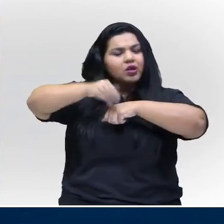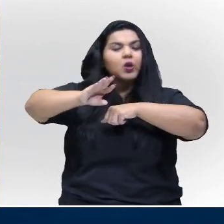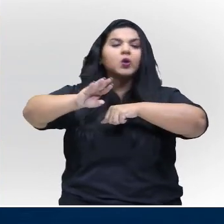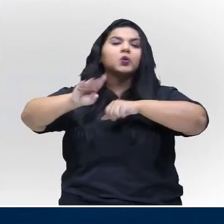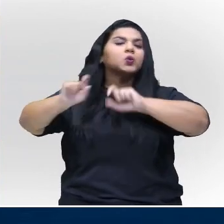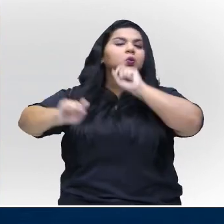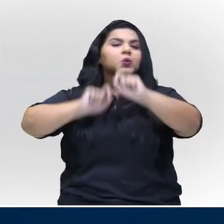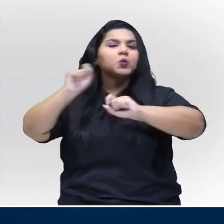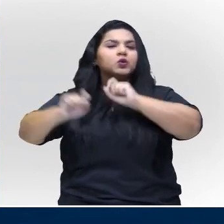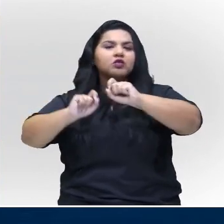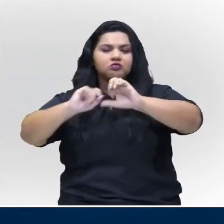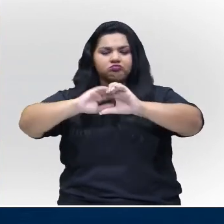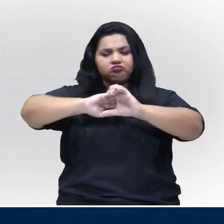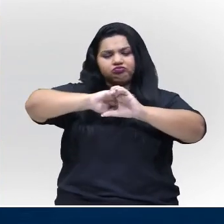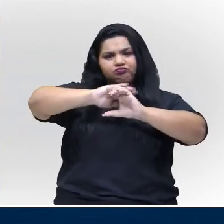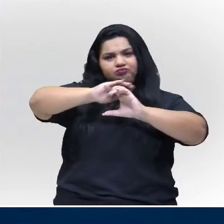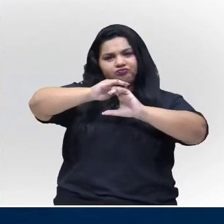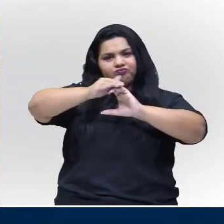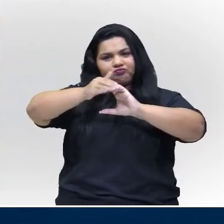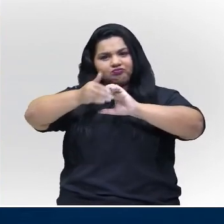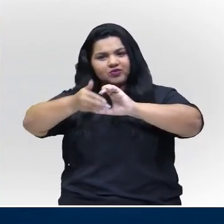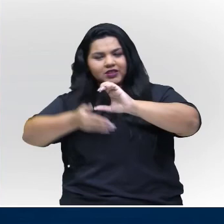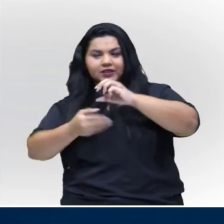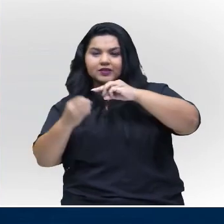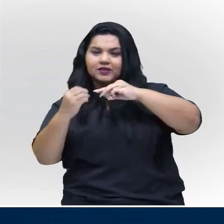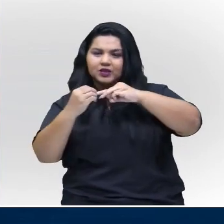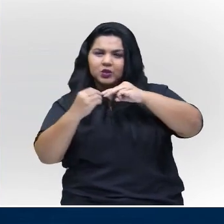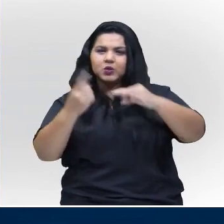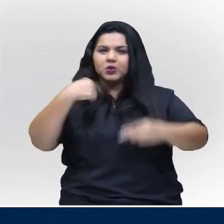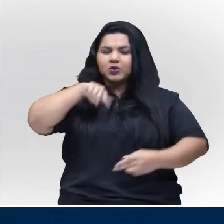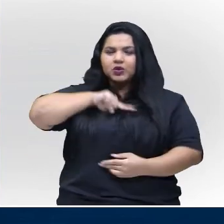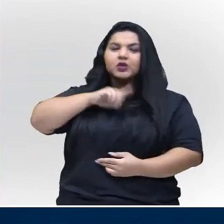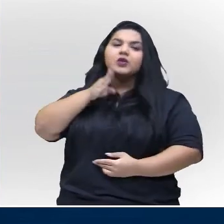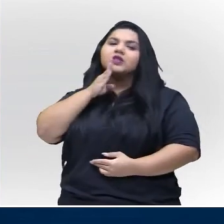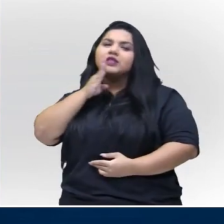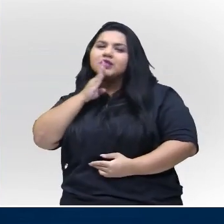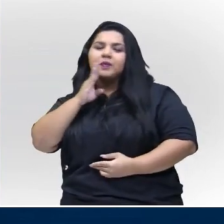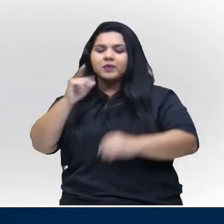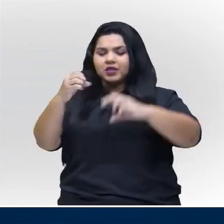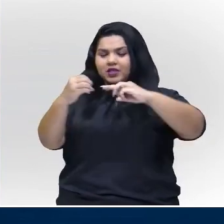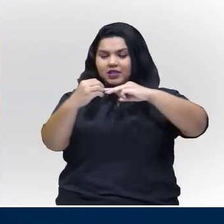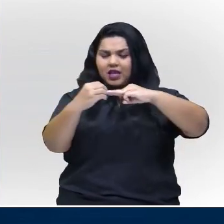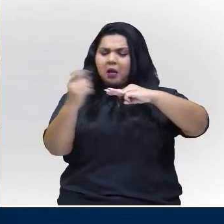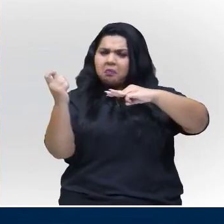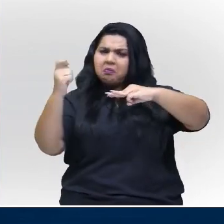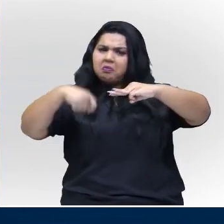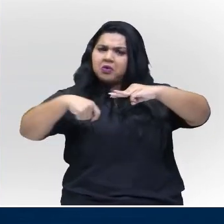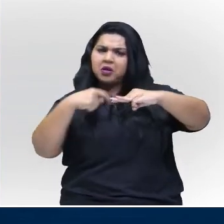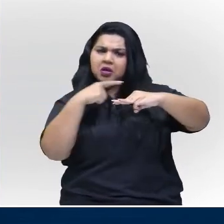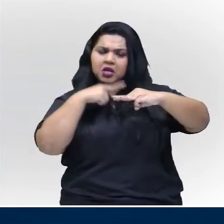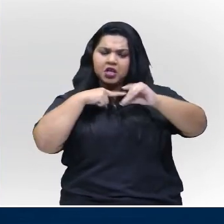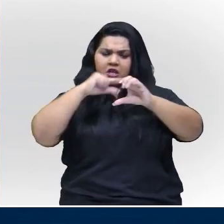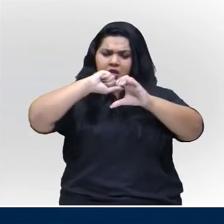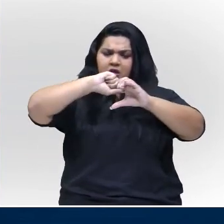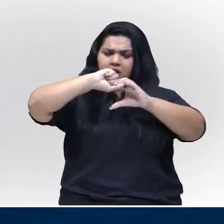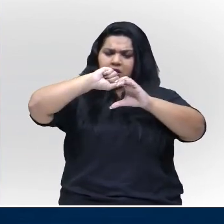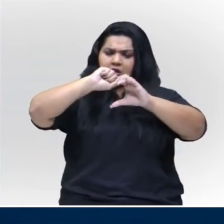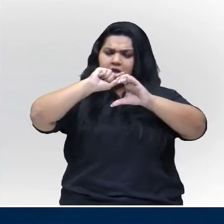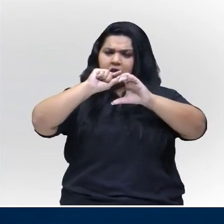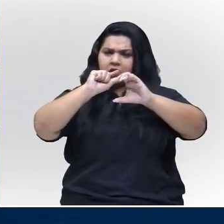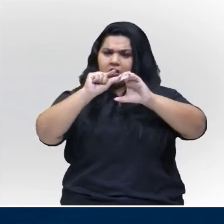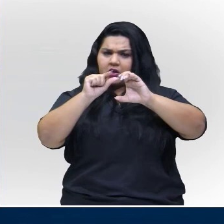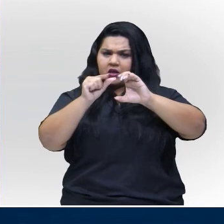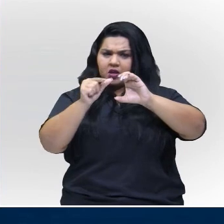os envoltórios celulares. Então a gente conheceu ali que as células, né, elas possuem uma membrana, né, que protege